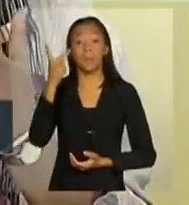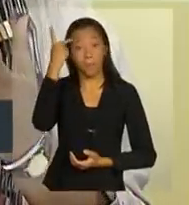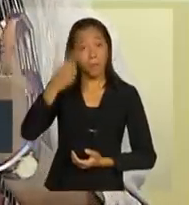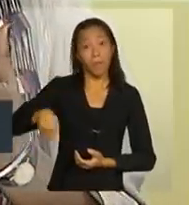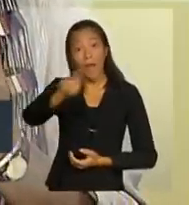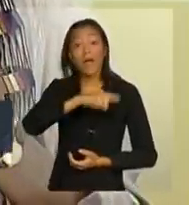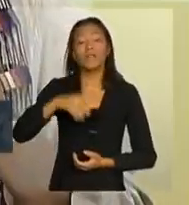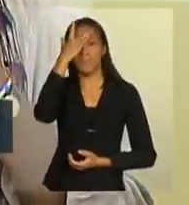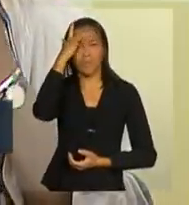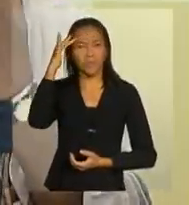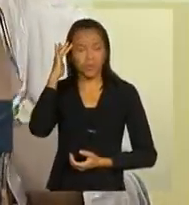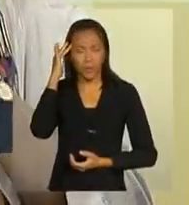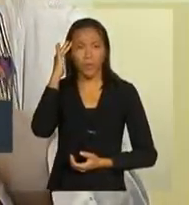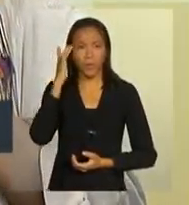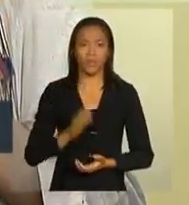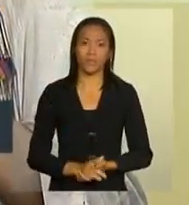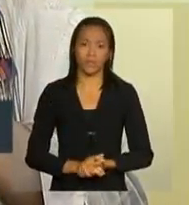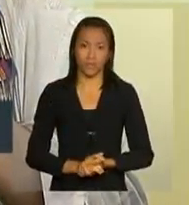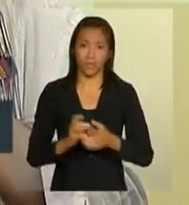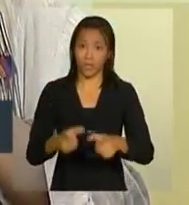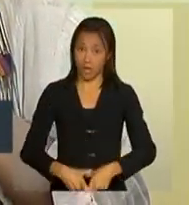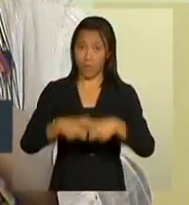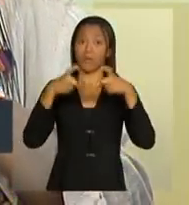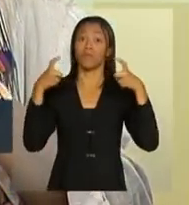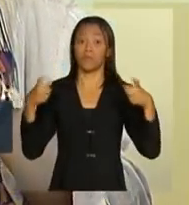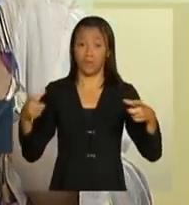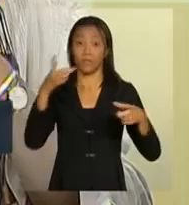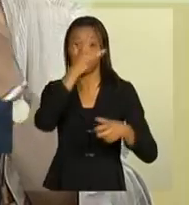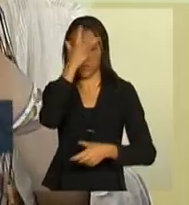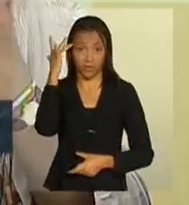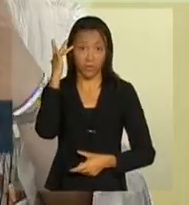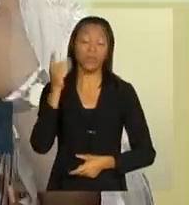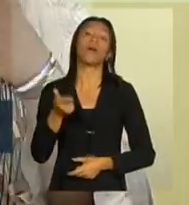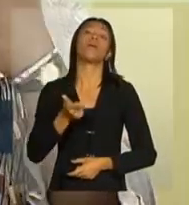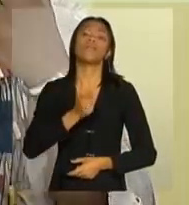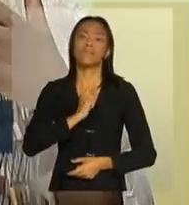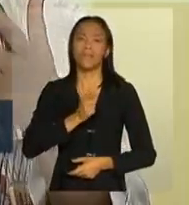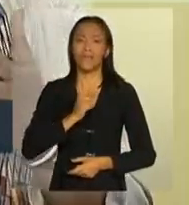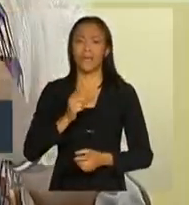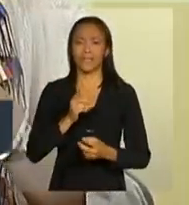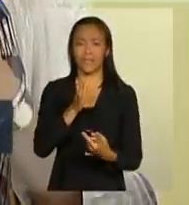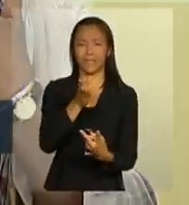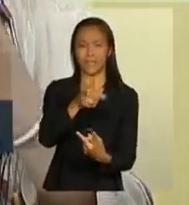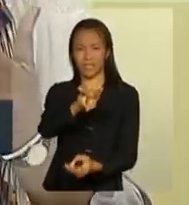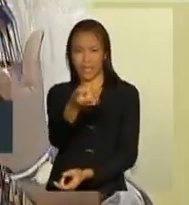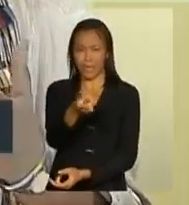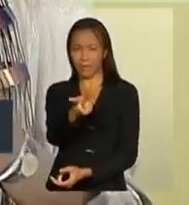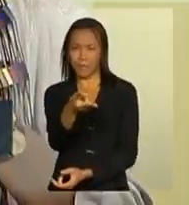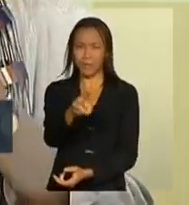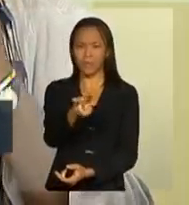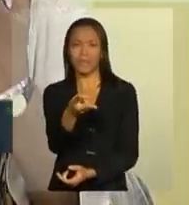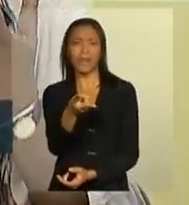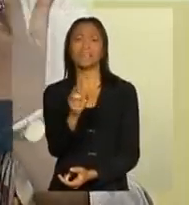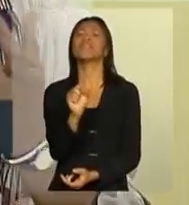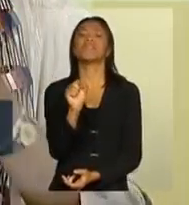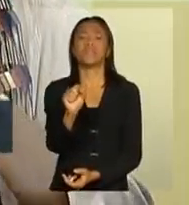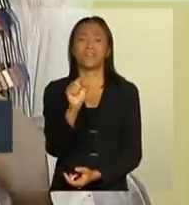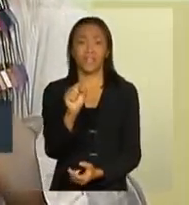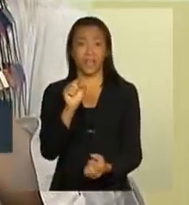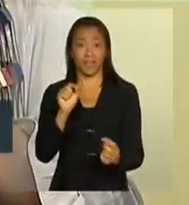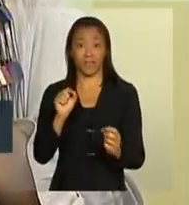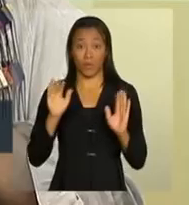pessoas de uma maneira de uma maneira geral ah existem ambiguidades associadas a